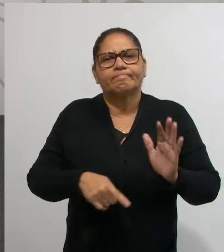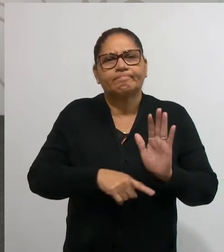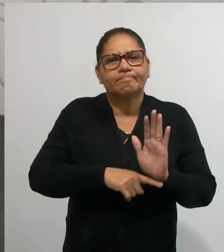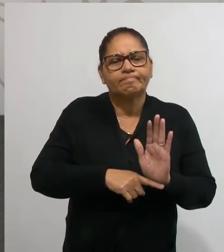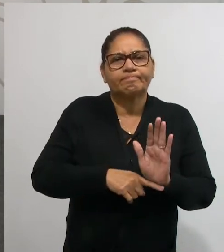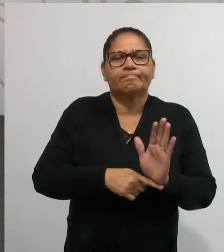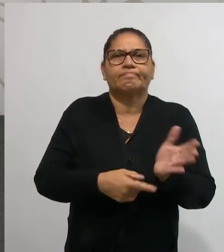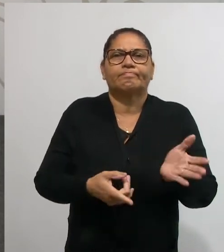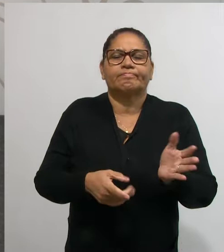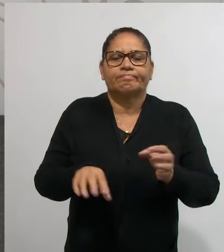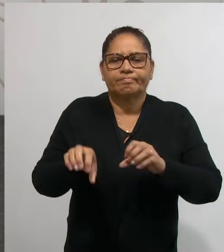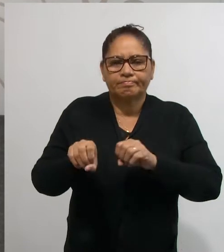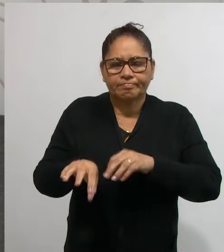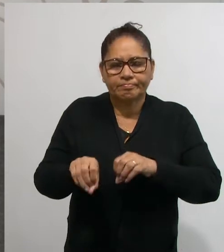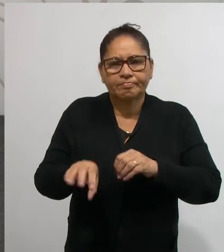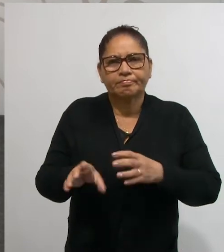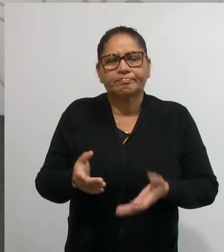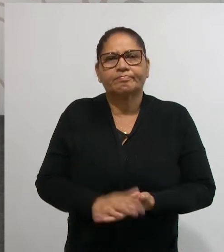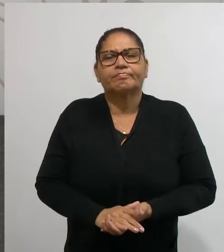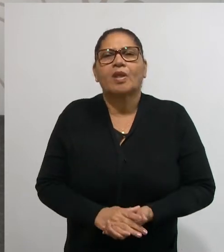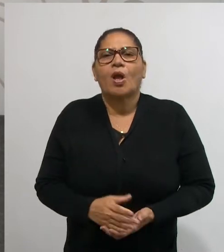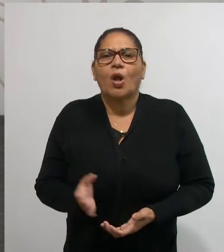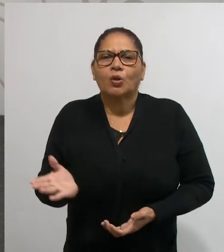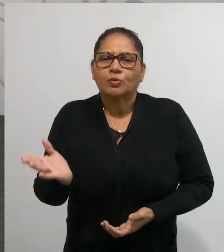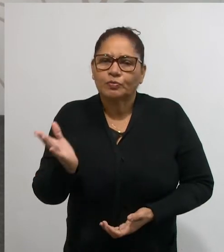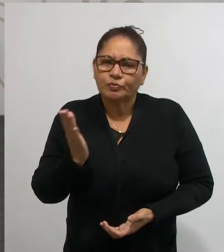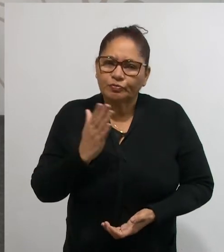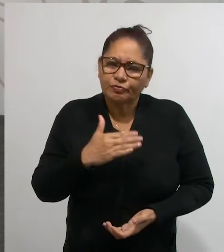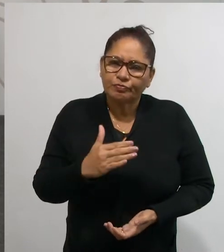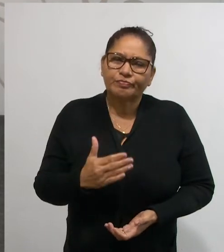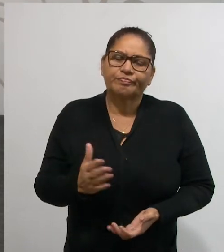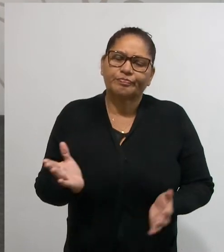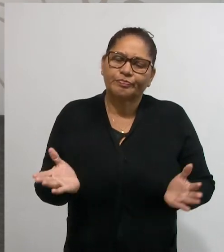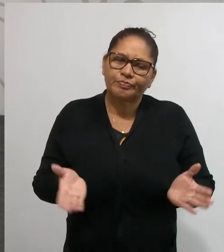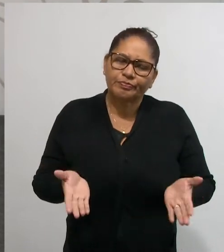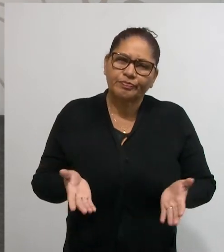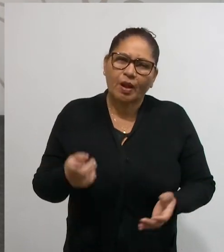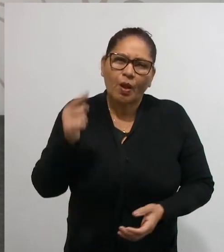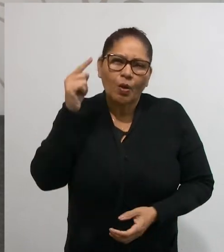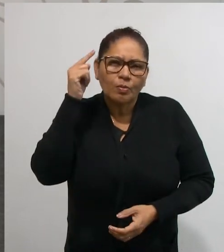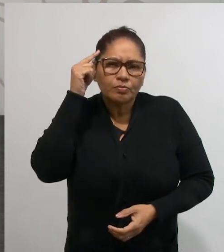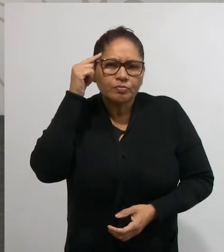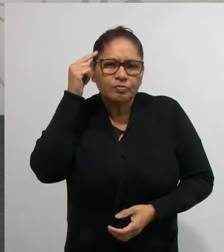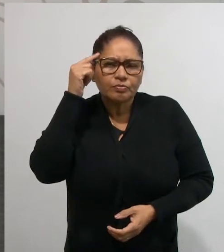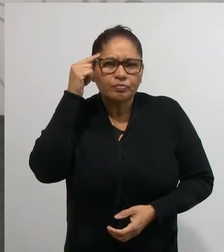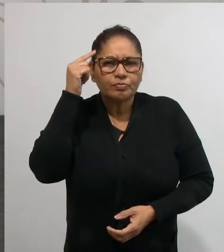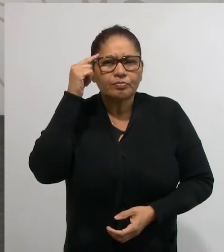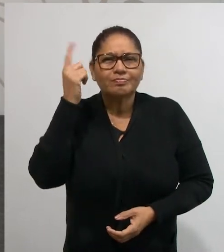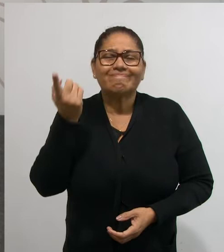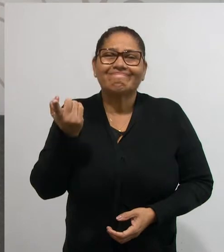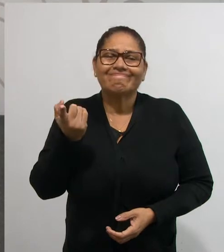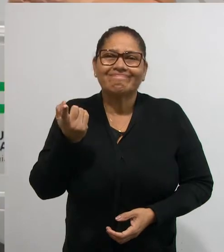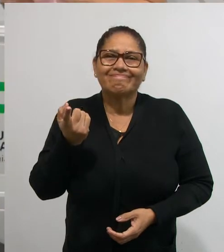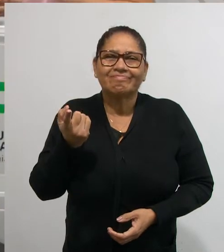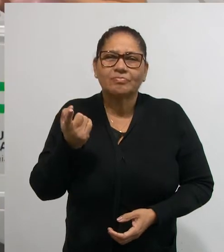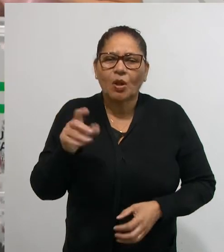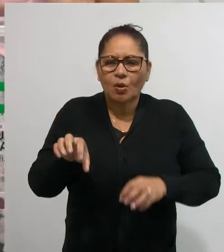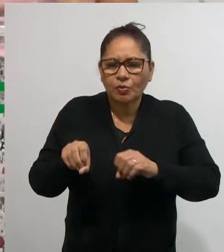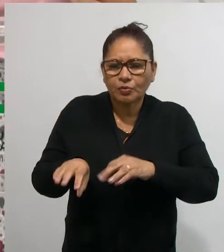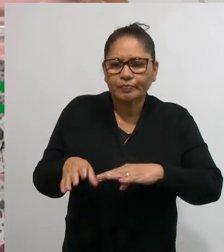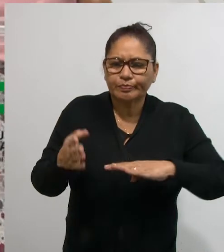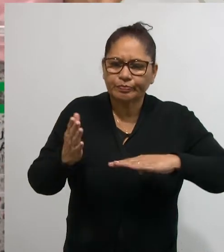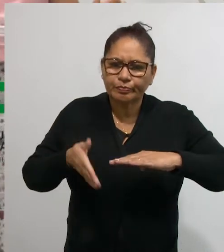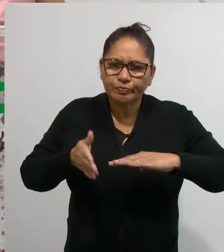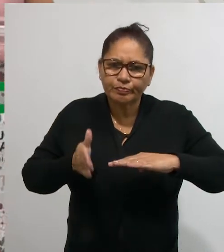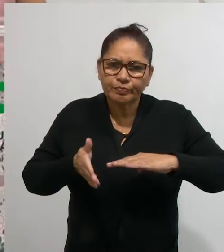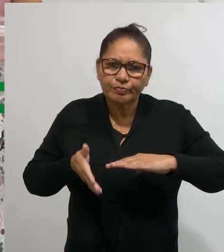nós temos hoje na educação. Então, vamos agora pensar um pouco sobre essa educação